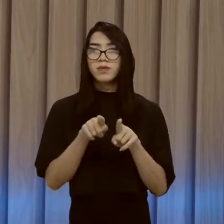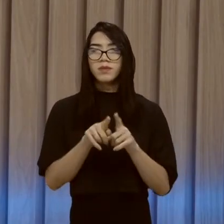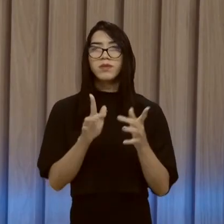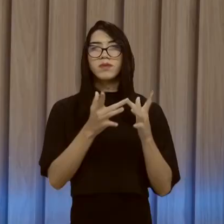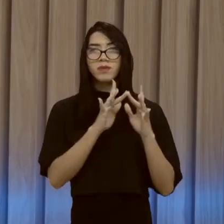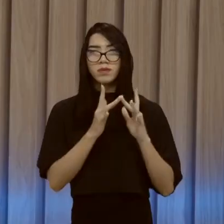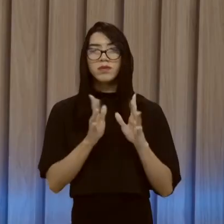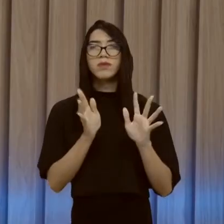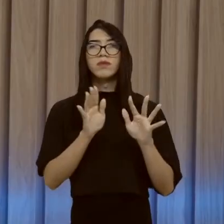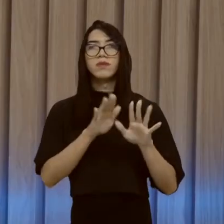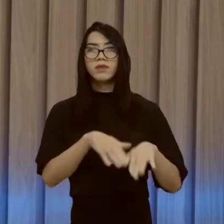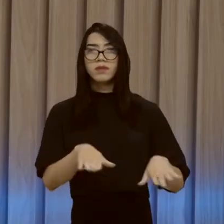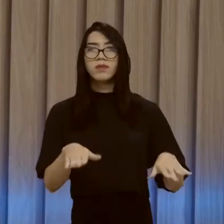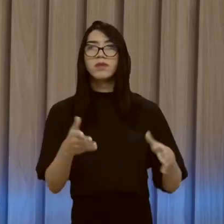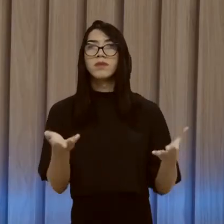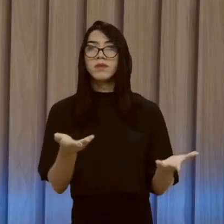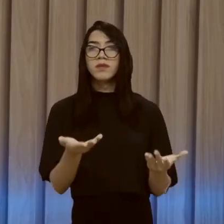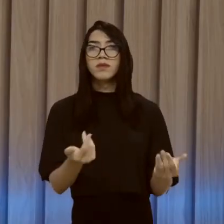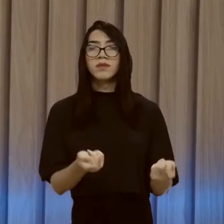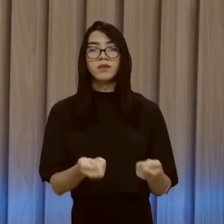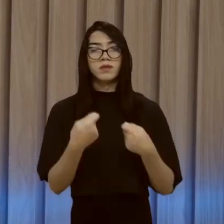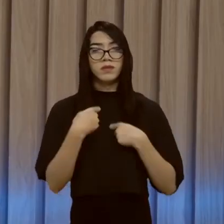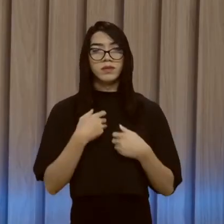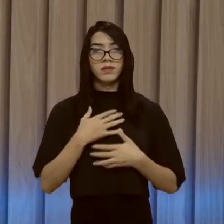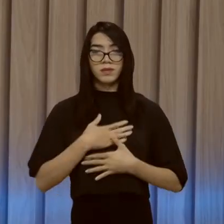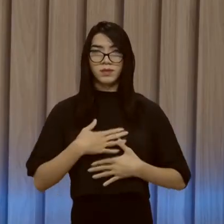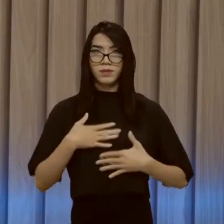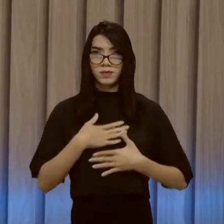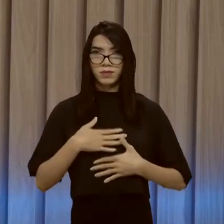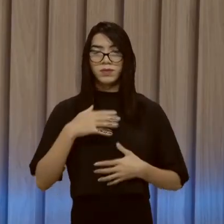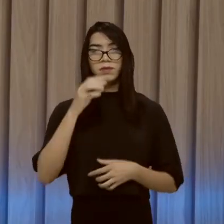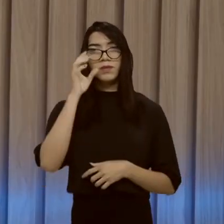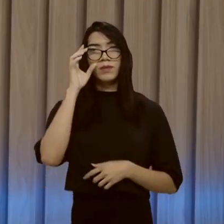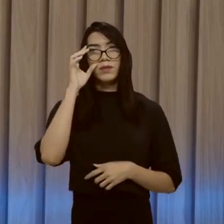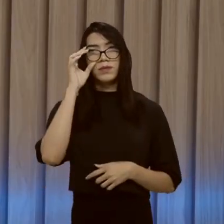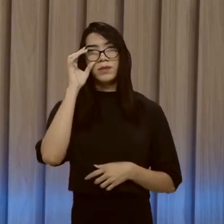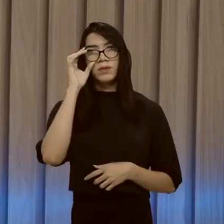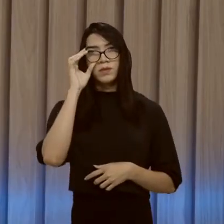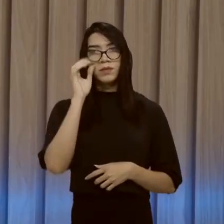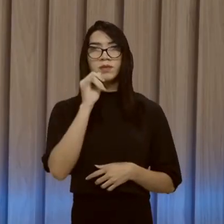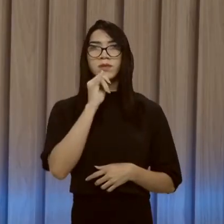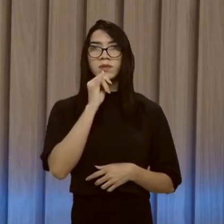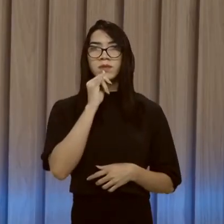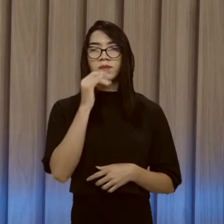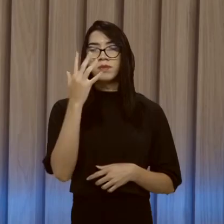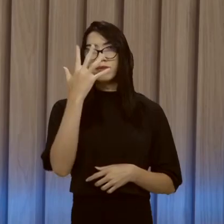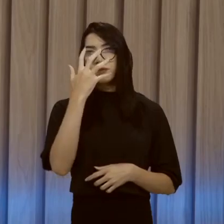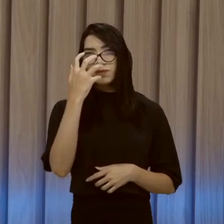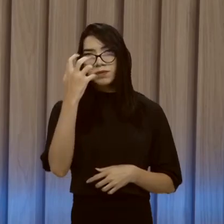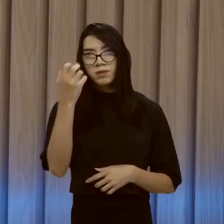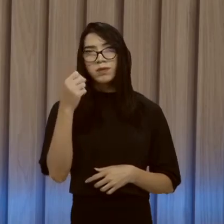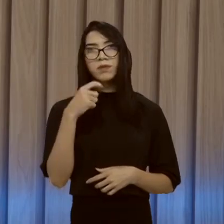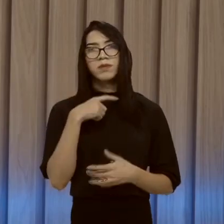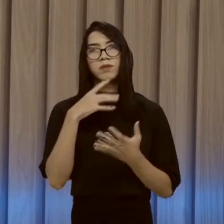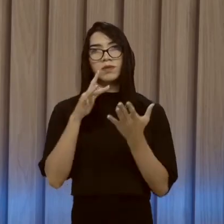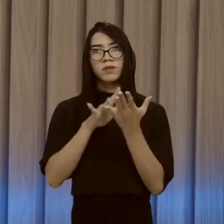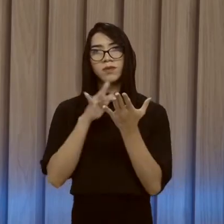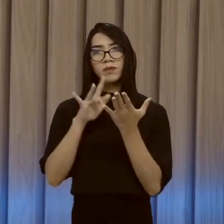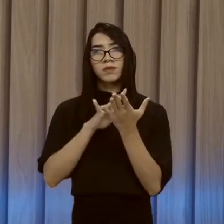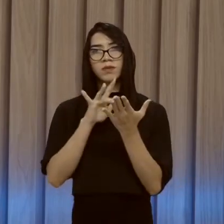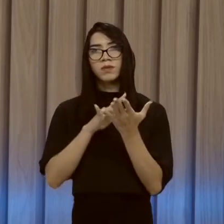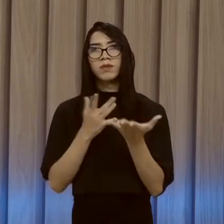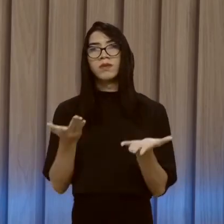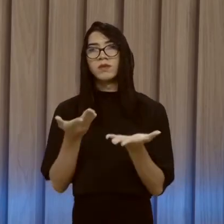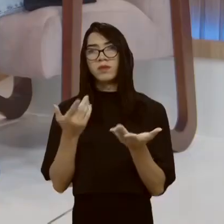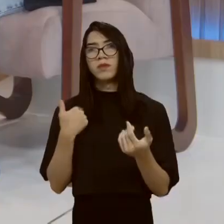outros adolescentes, gera realmente um prazer, né? Ele sai daquele estímulo sedutor das redes, das telas e começa a realmente viver